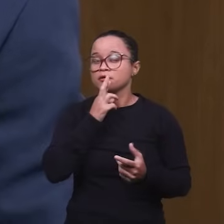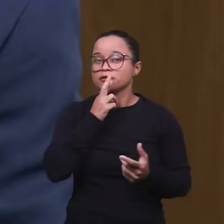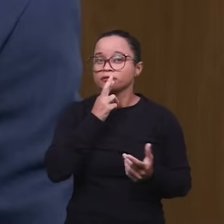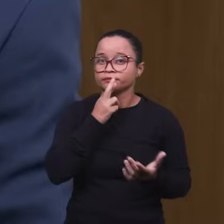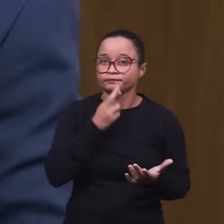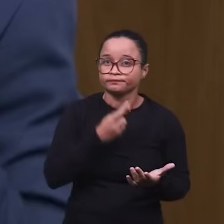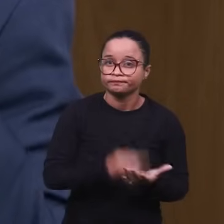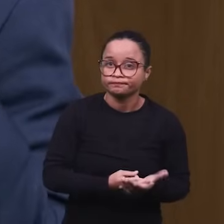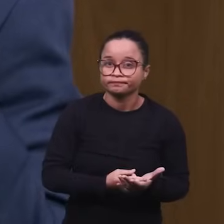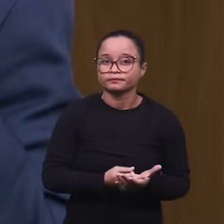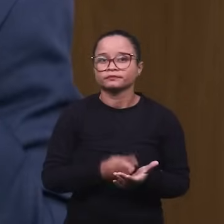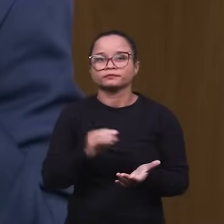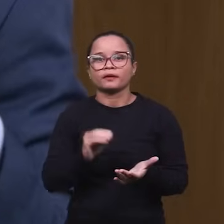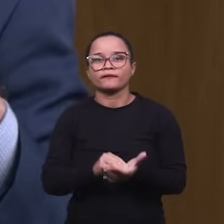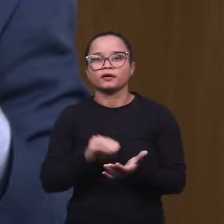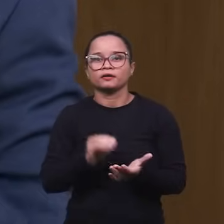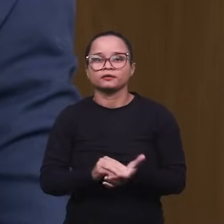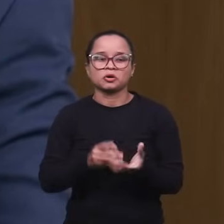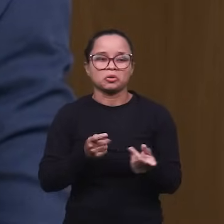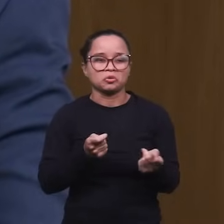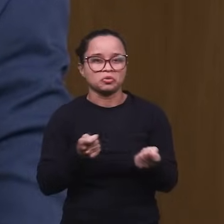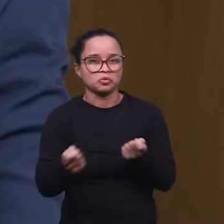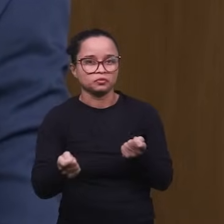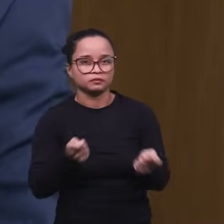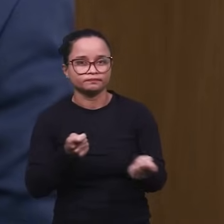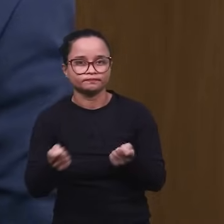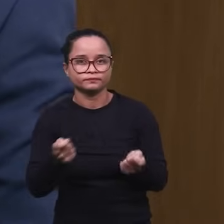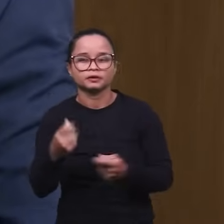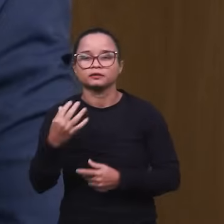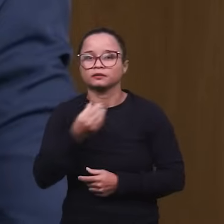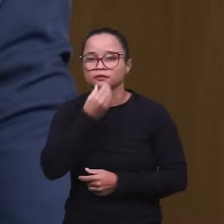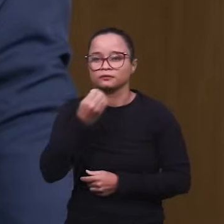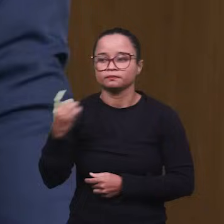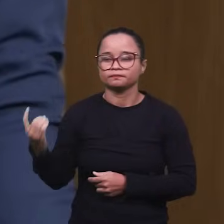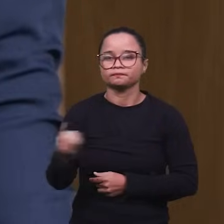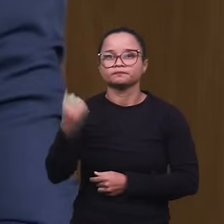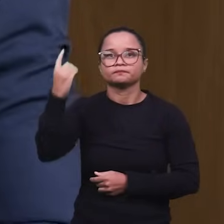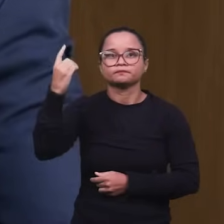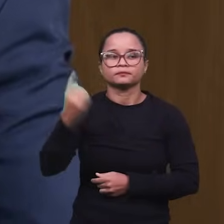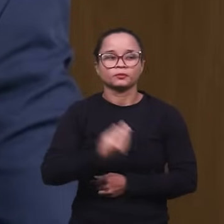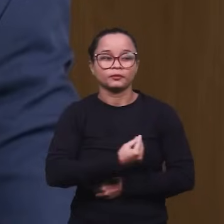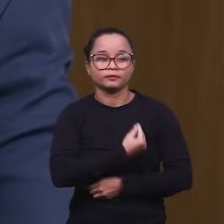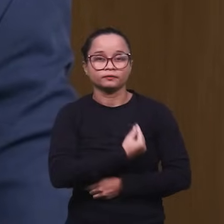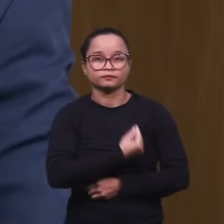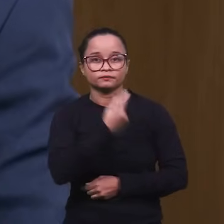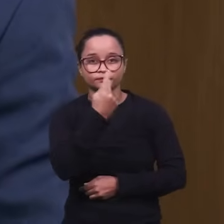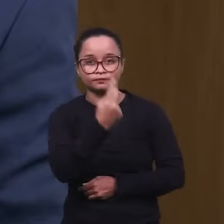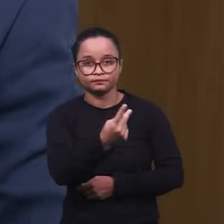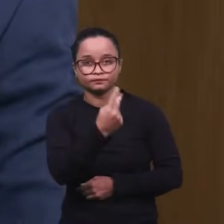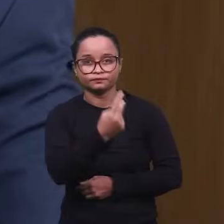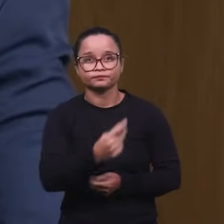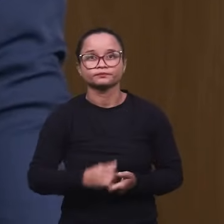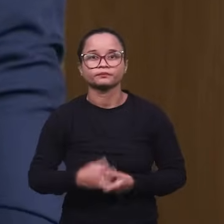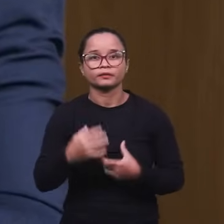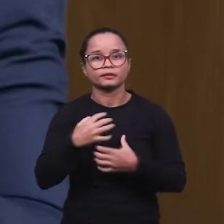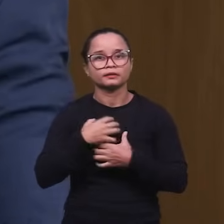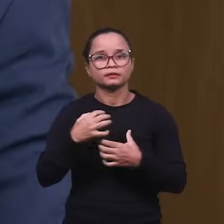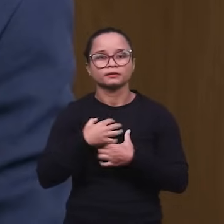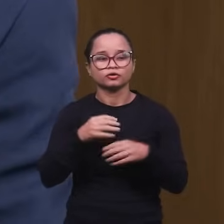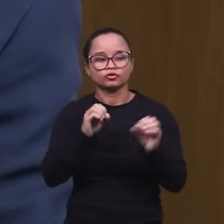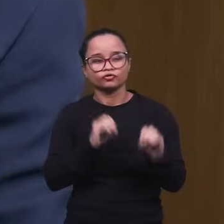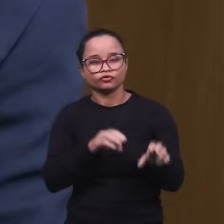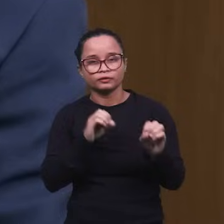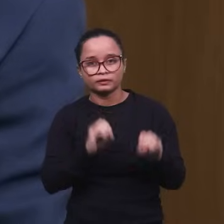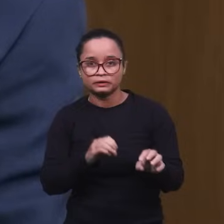resultado, vamos dizer assim, de uma falta de um governo de Davi sobre eles, né, nesse sentido